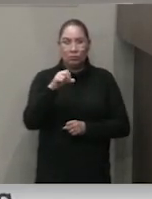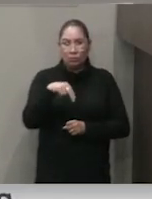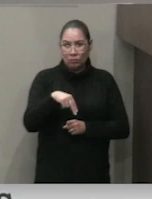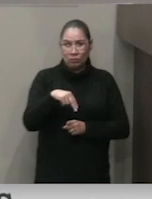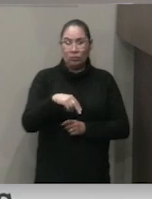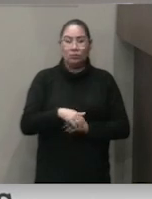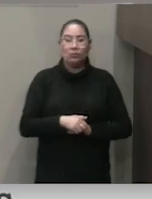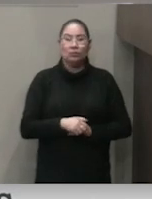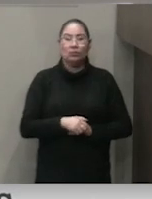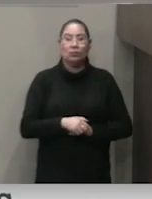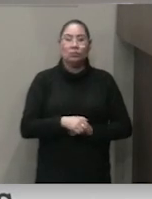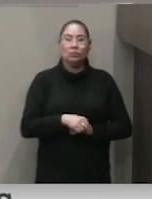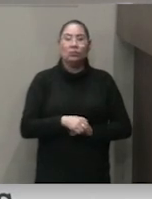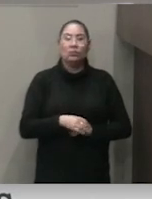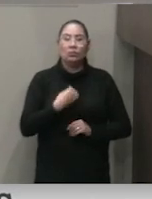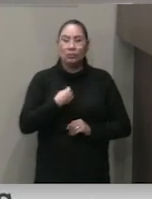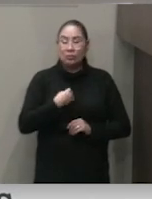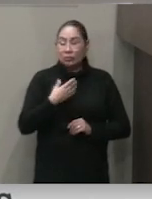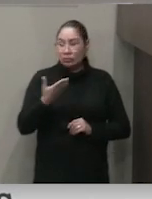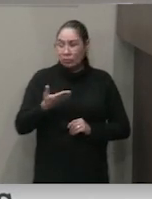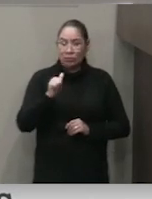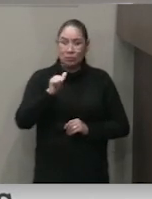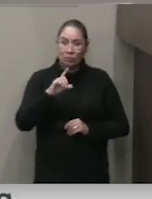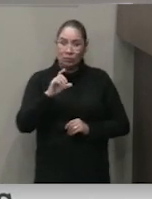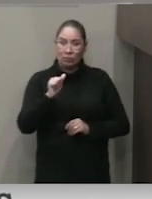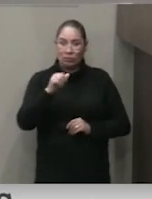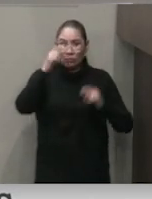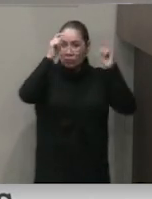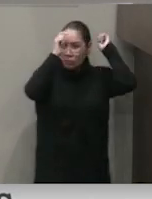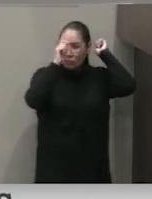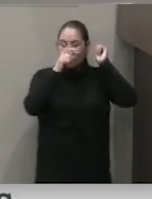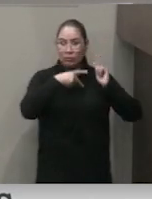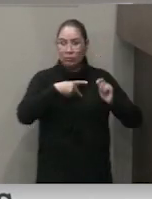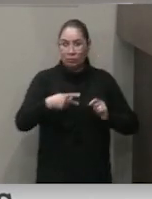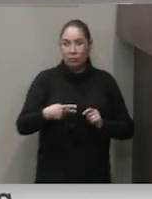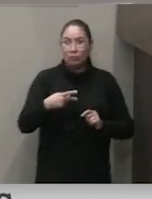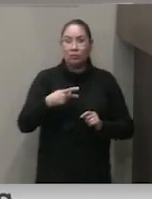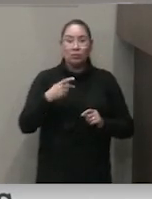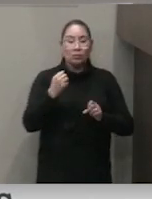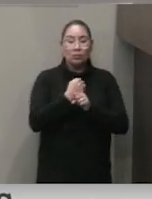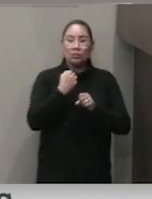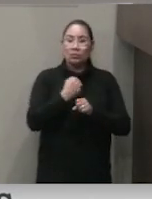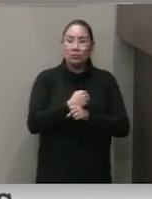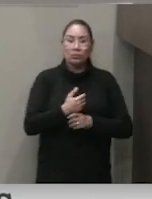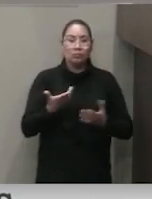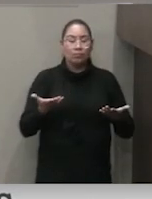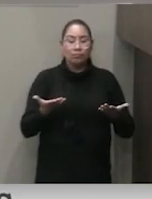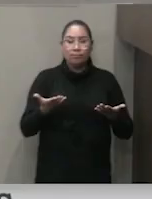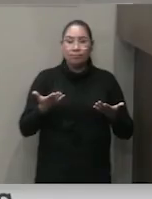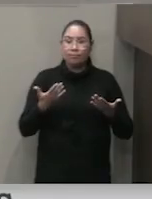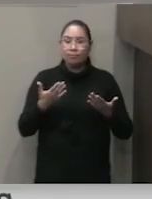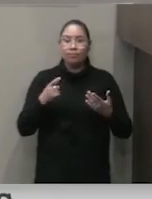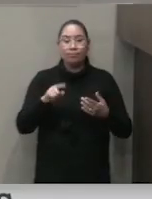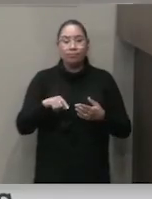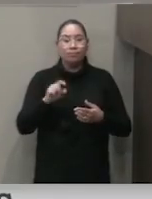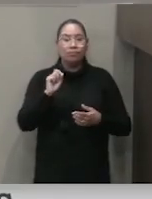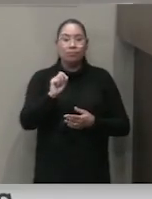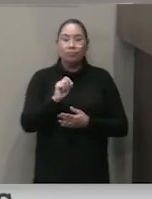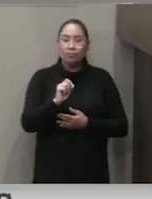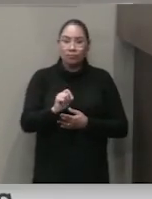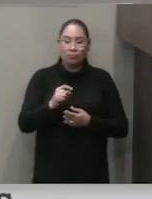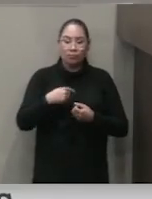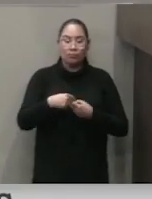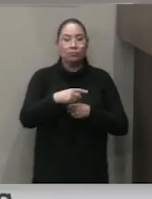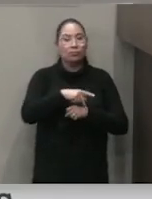vereadora Ada, que está nesse momento na presidência desta casa, as obras da Corsã é um exemplo claríssimo de que o município de